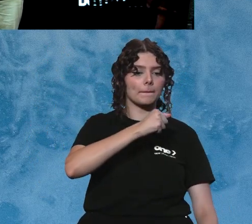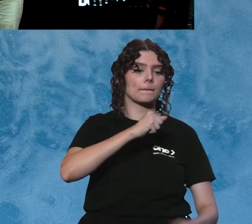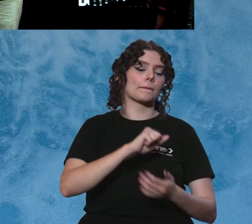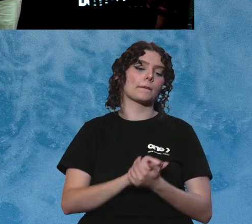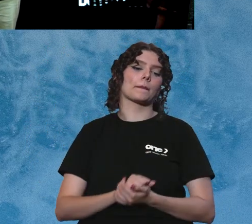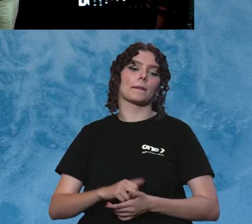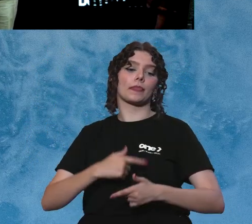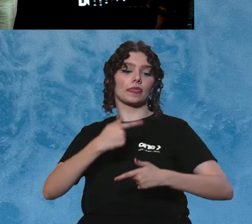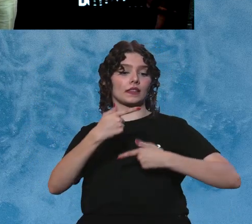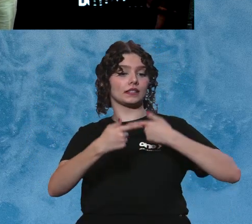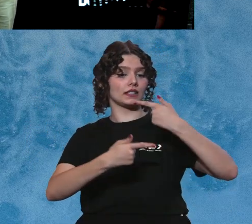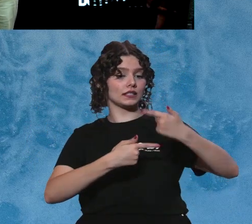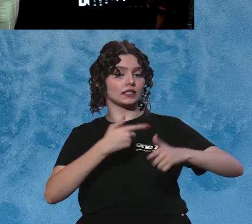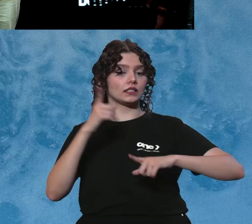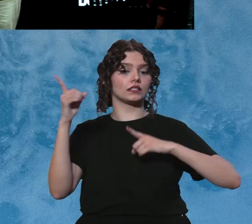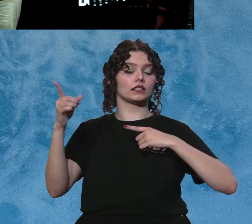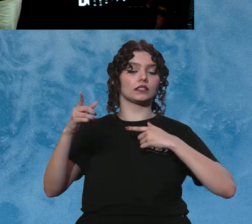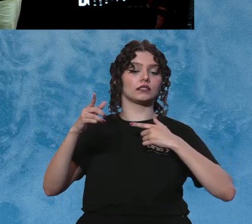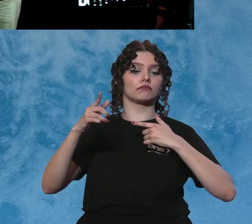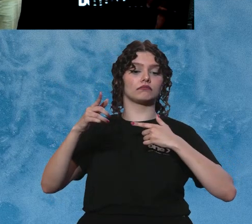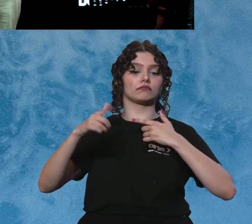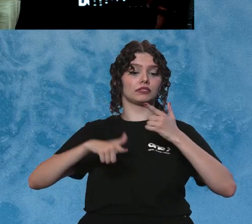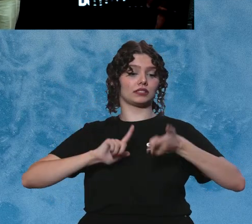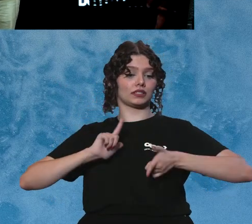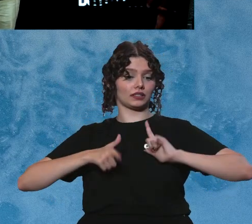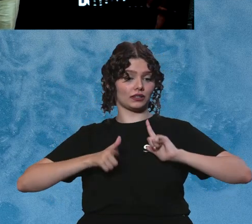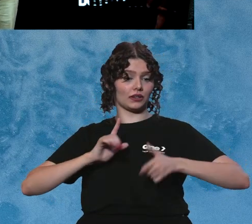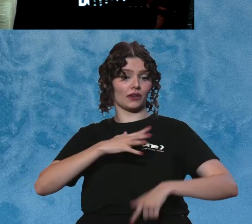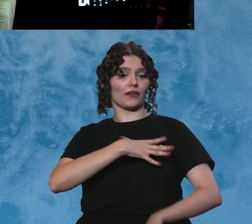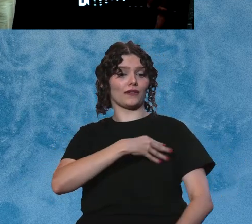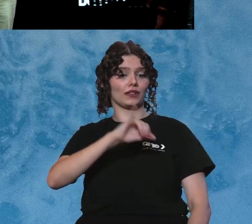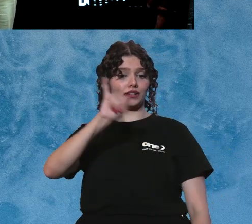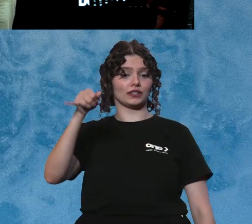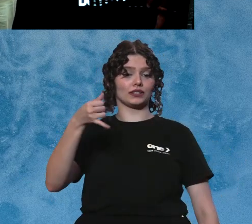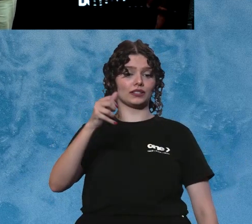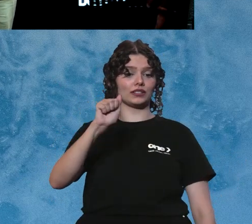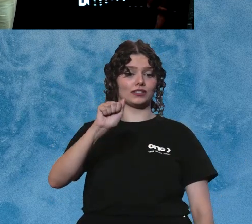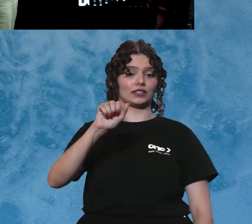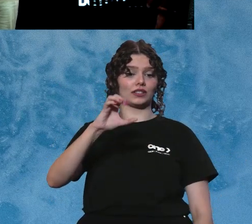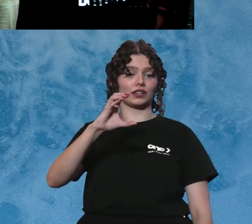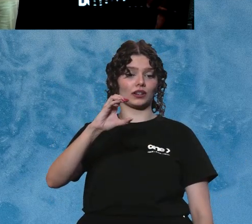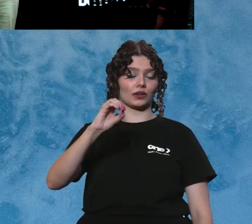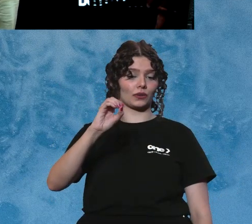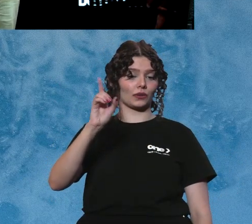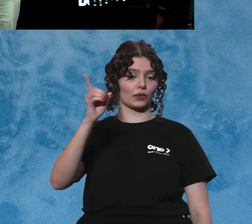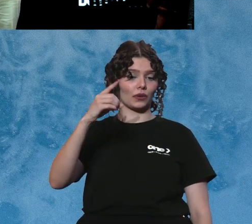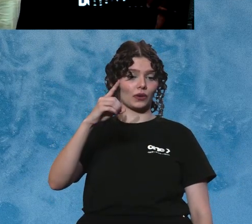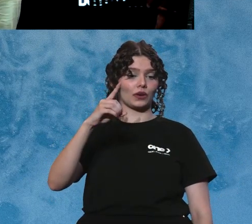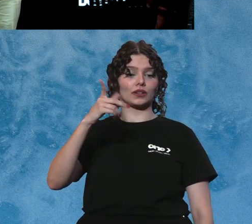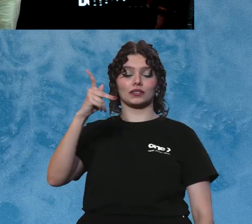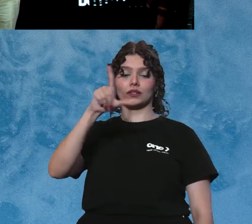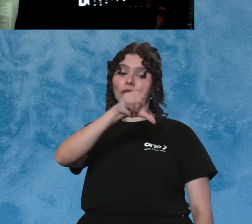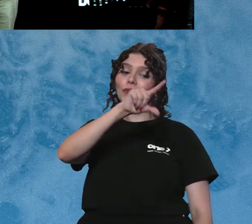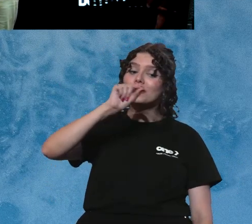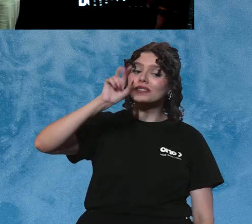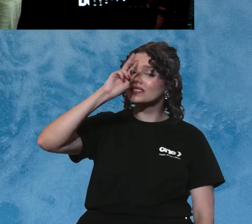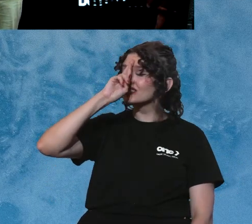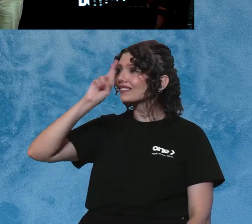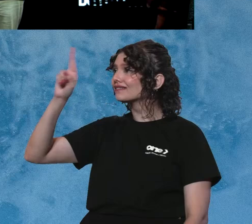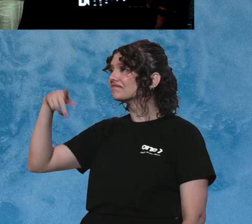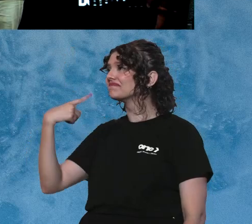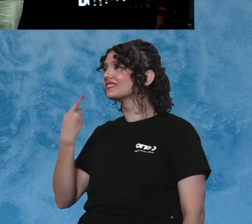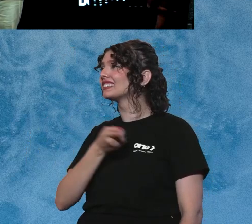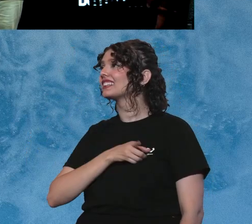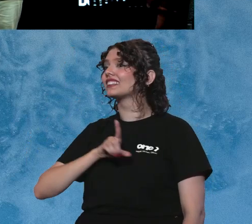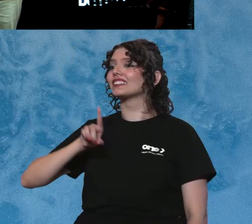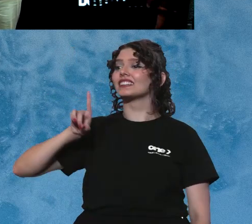Ó descendentes de Israel, o seu servo, ó filhos de Jacó, os seus escolhidos, ele é o Senhor, o nosso Deus,